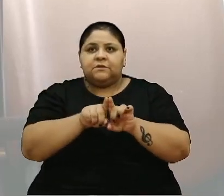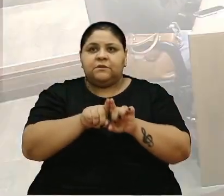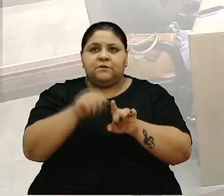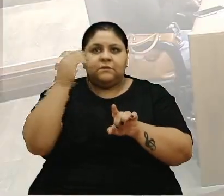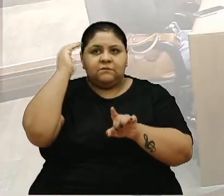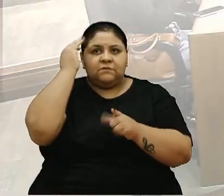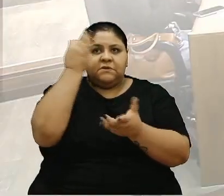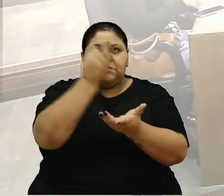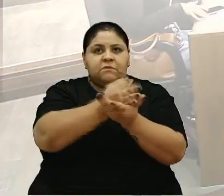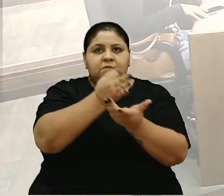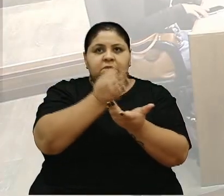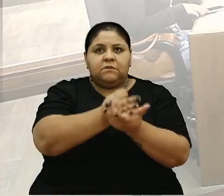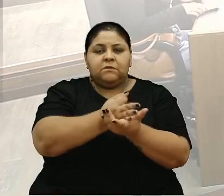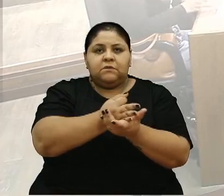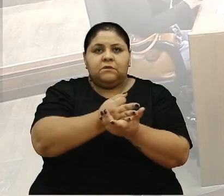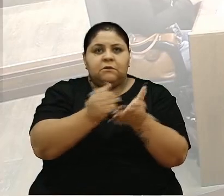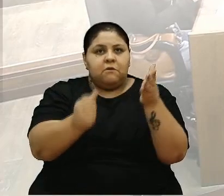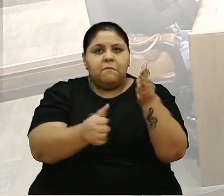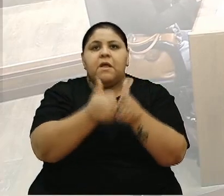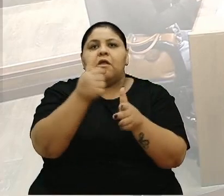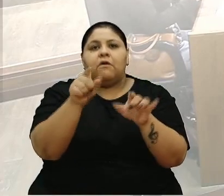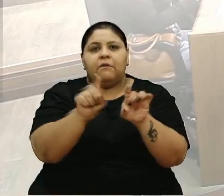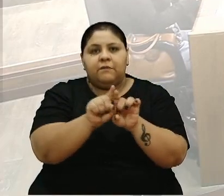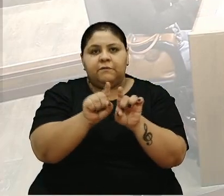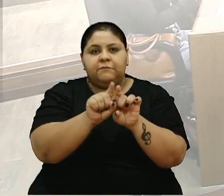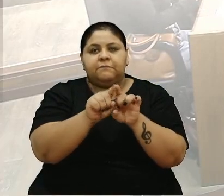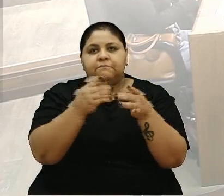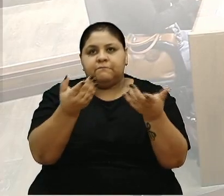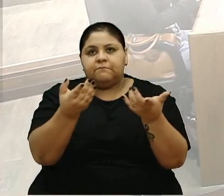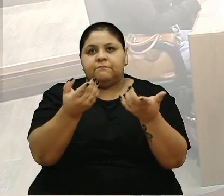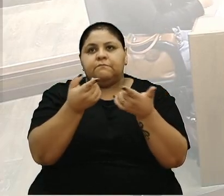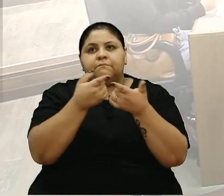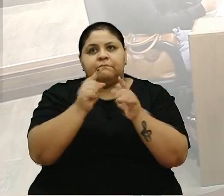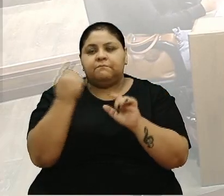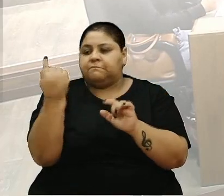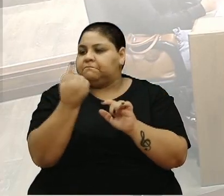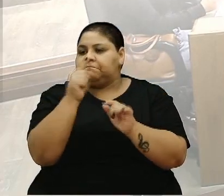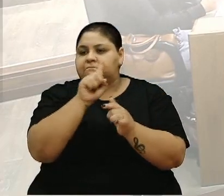doente, né? Boas melhoras para ele. Mas foi o único que não assinou. Obrigado.